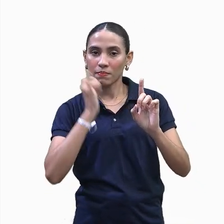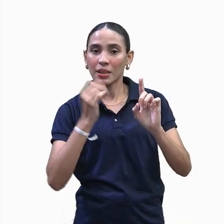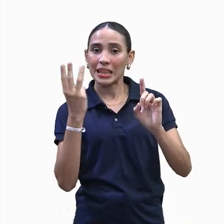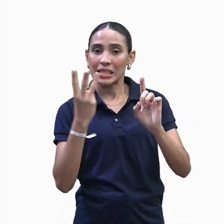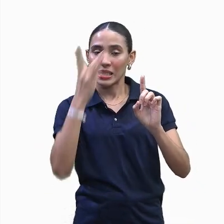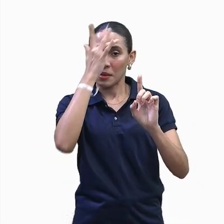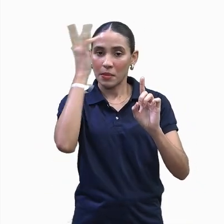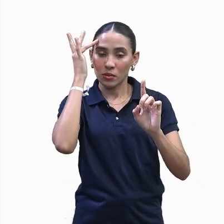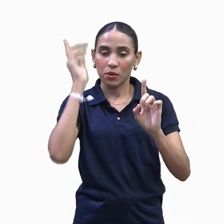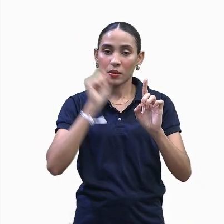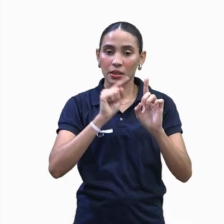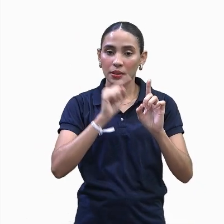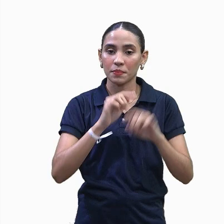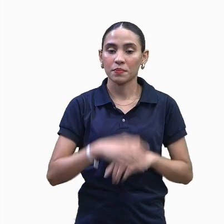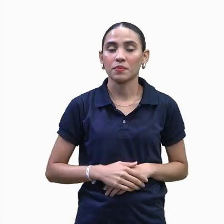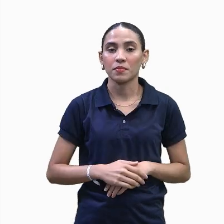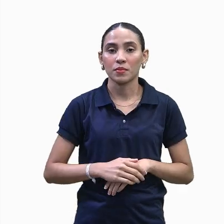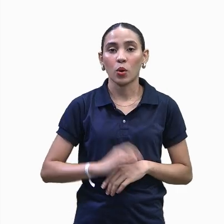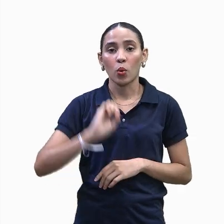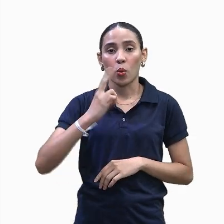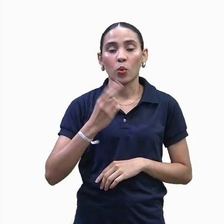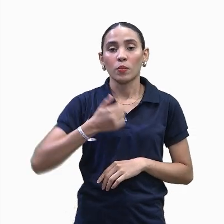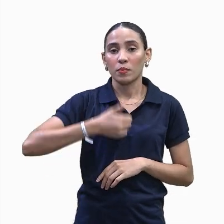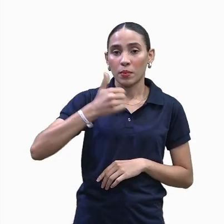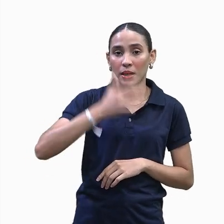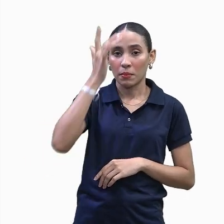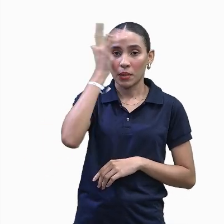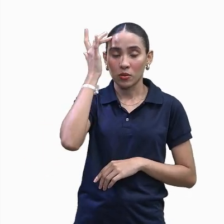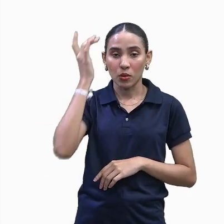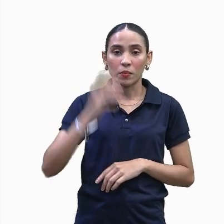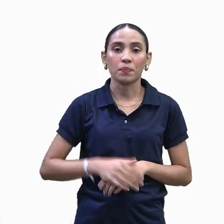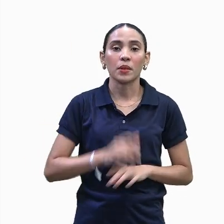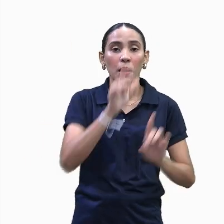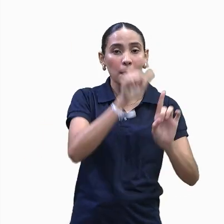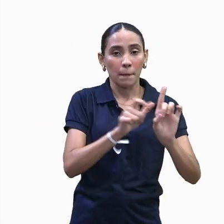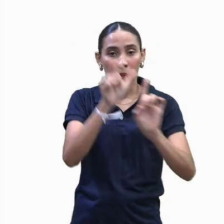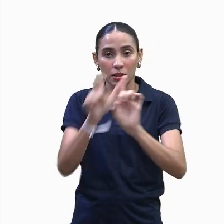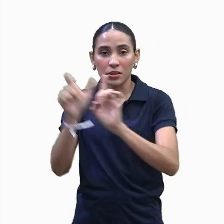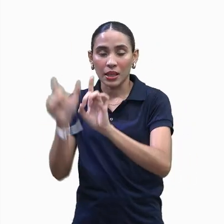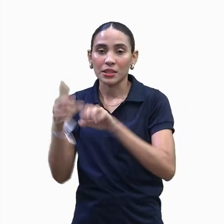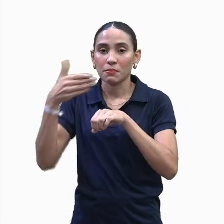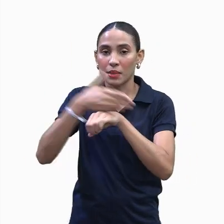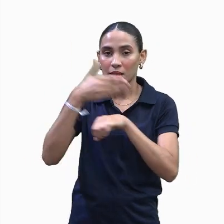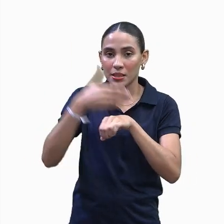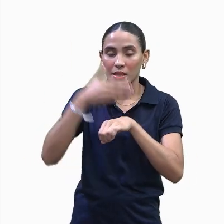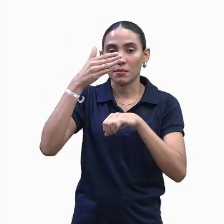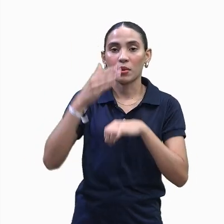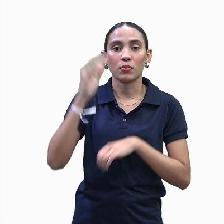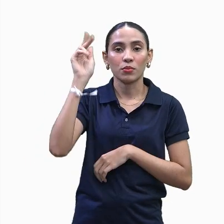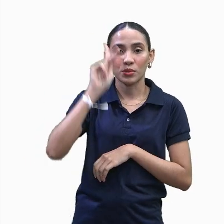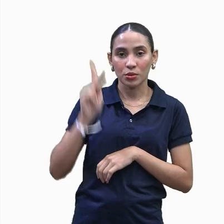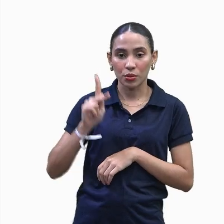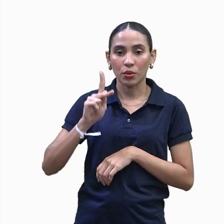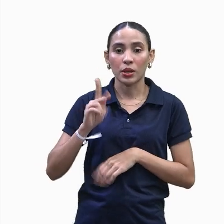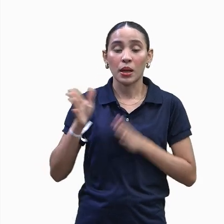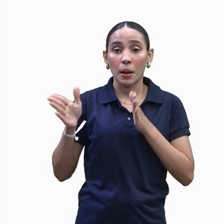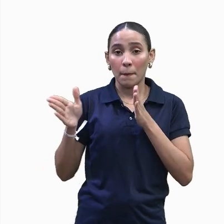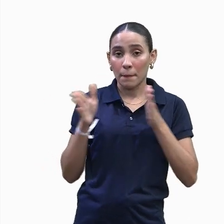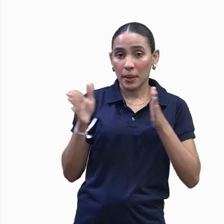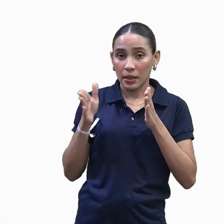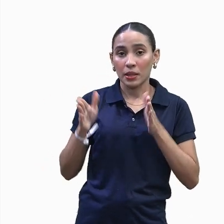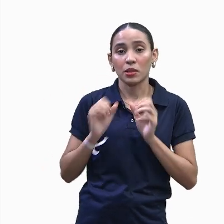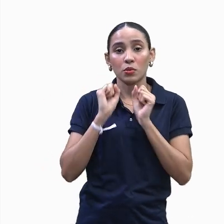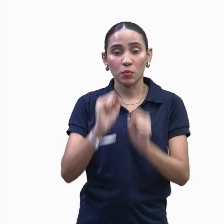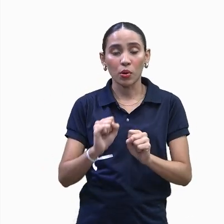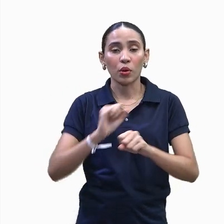pessoa, né, ou em primeira pessoa, o personagem, que são aqueles que participam da história, o tempo, que pode ser o